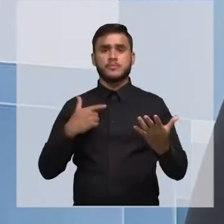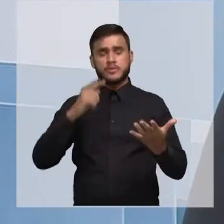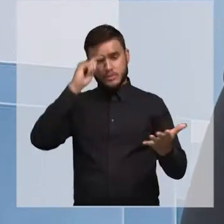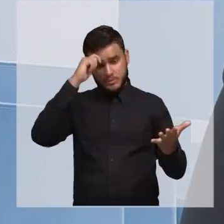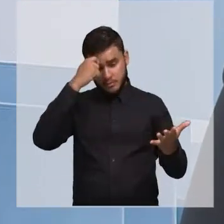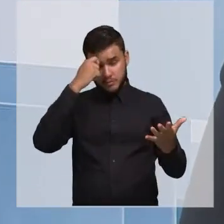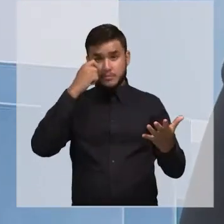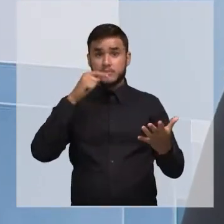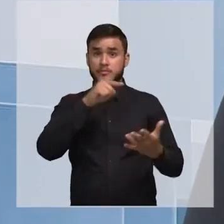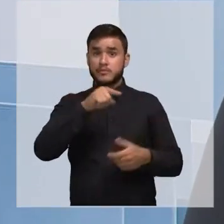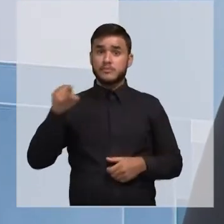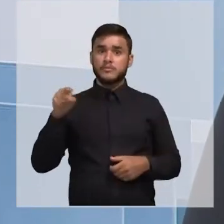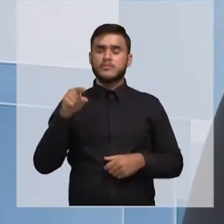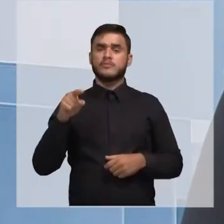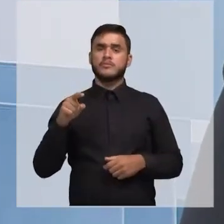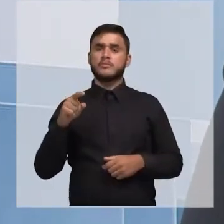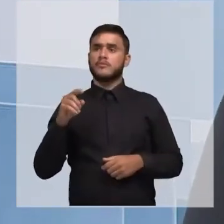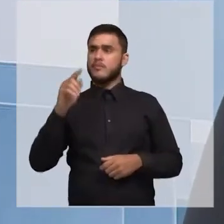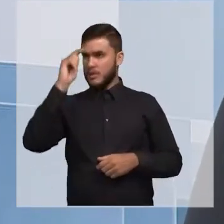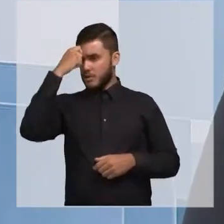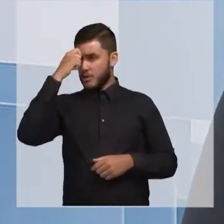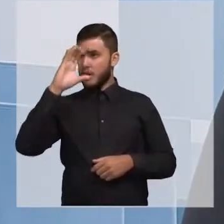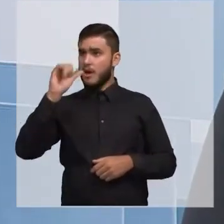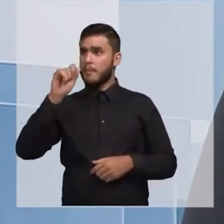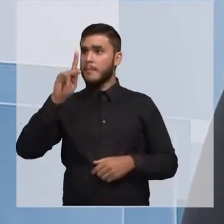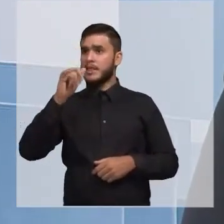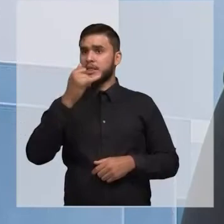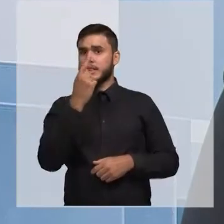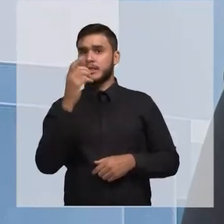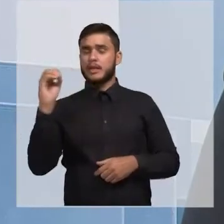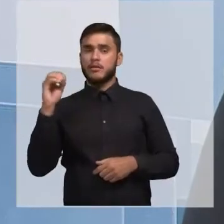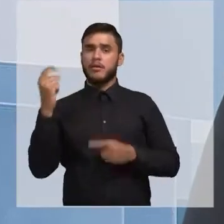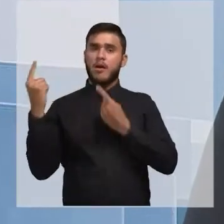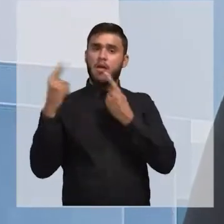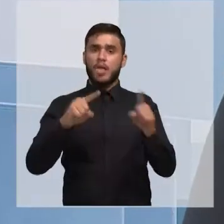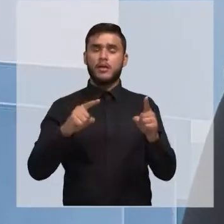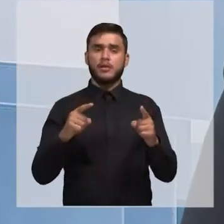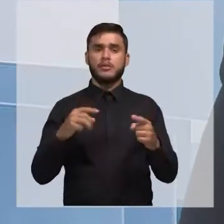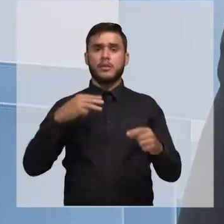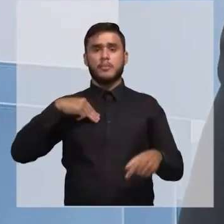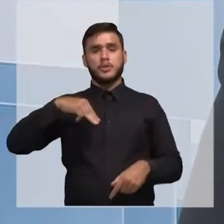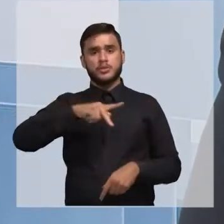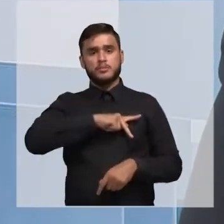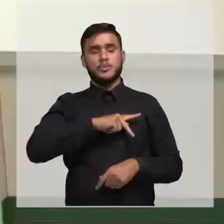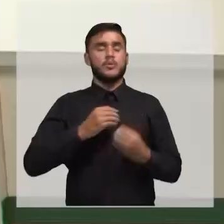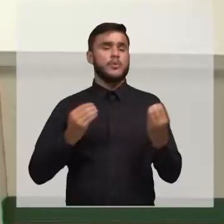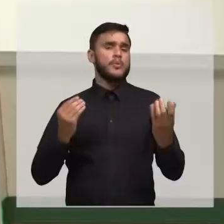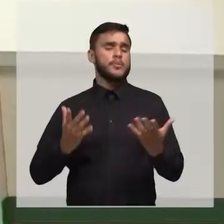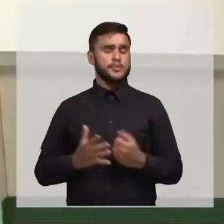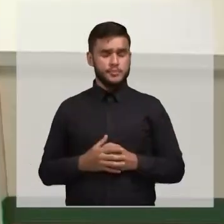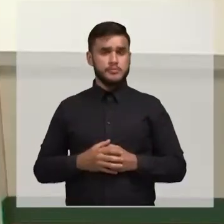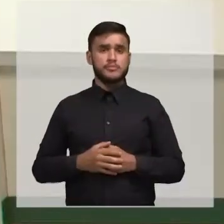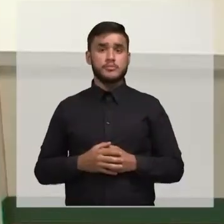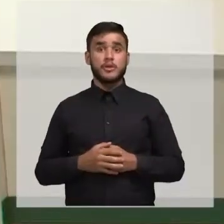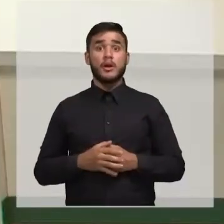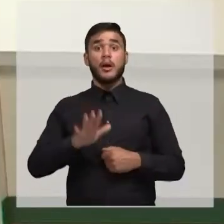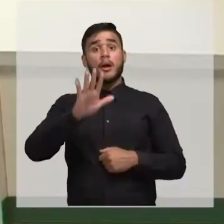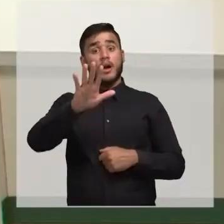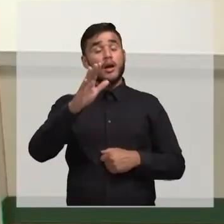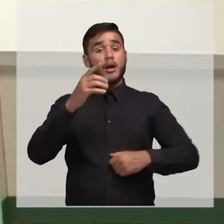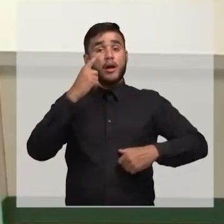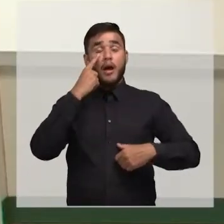negro que era atingido por outro negro. Mas tudo bem, o Ministério Público ninguém entende mesmo, não. Só quer saber o seguinte: ele não sabia nem se